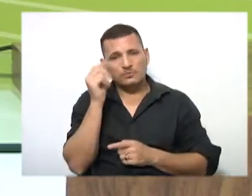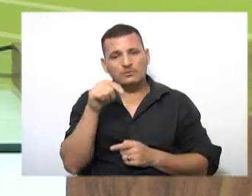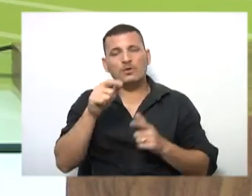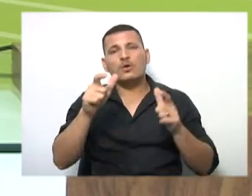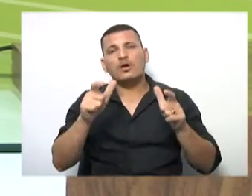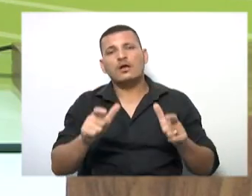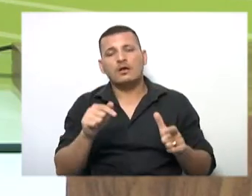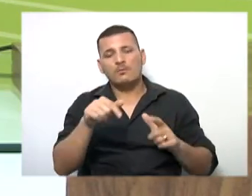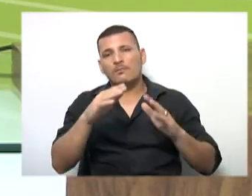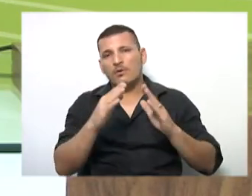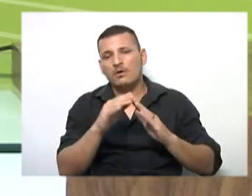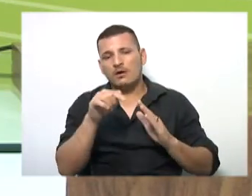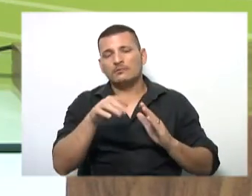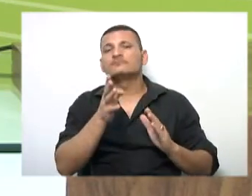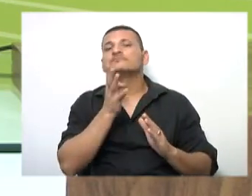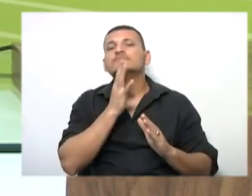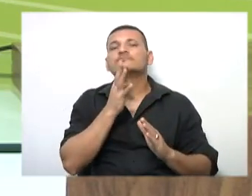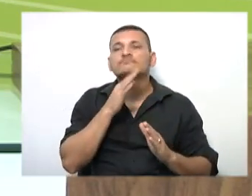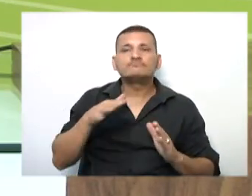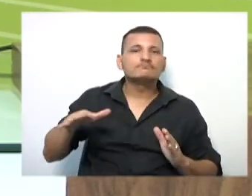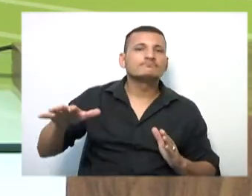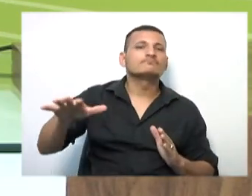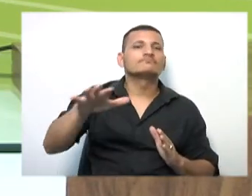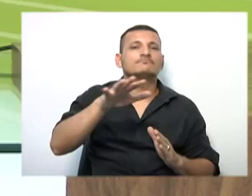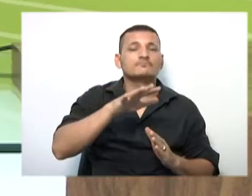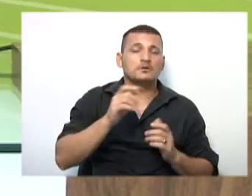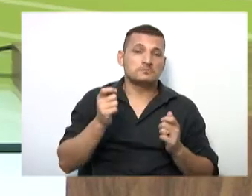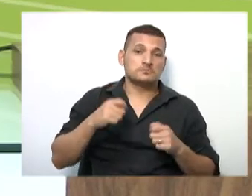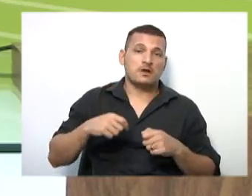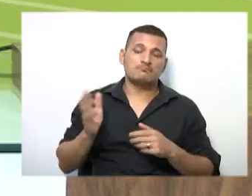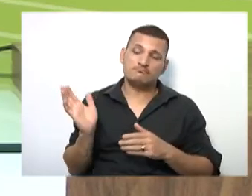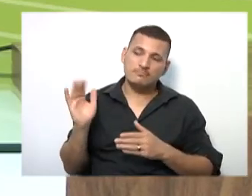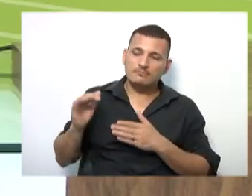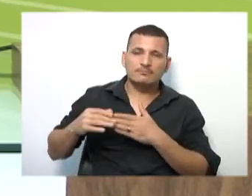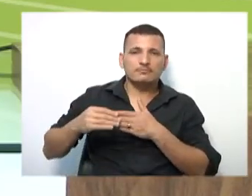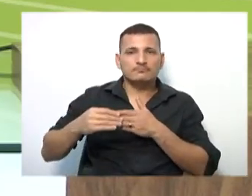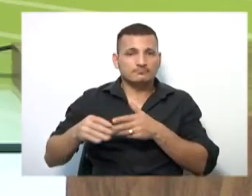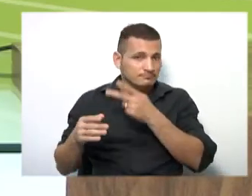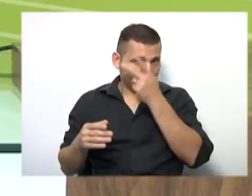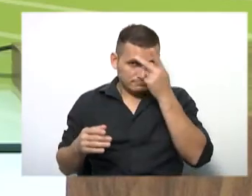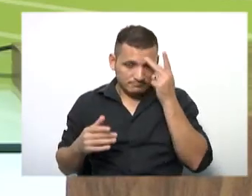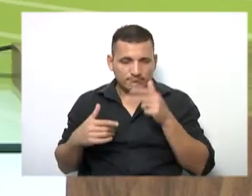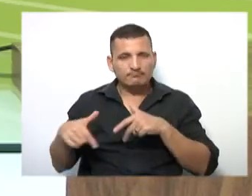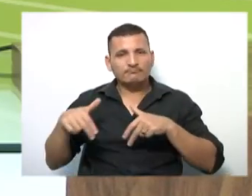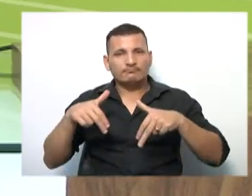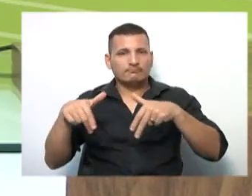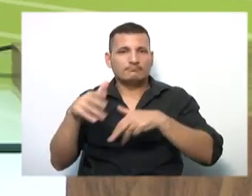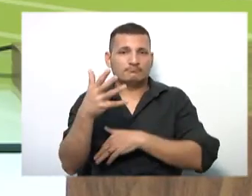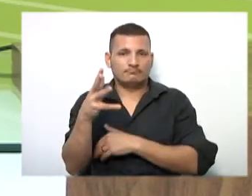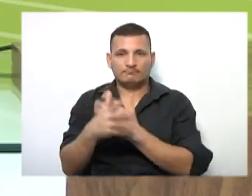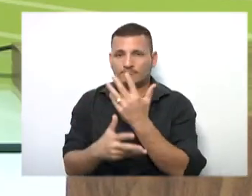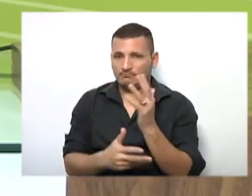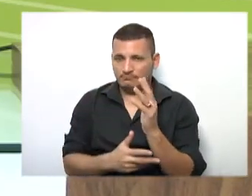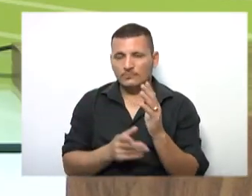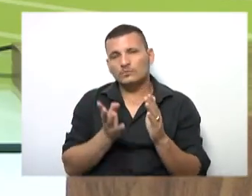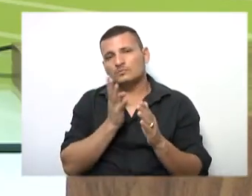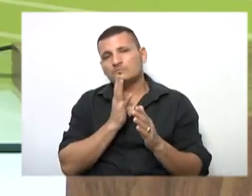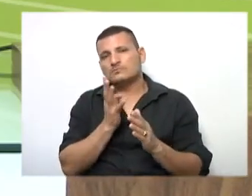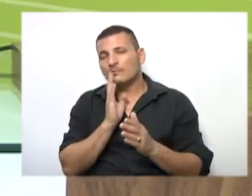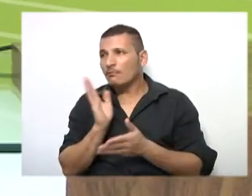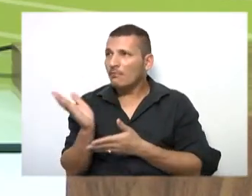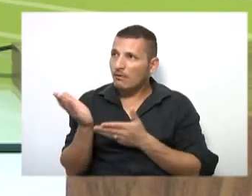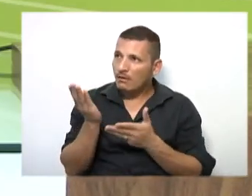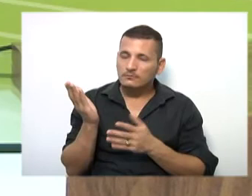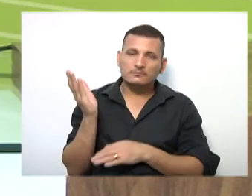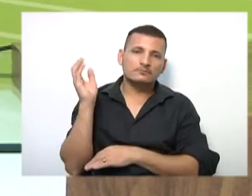a localidade, que são capazes de levar alguém para caminhar dentro da mata, para conhecer, por exemplo, uma cachoeira, para conhecer,